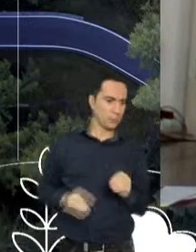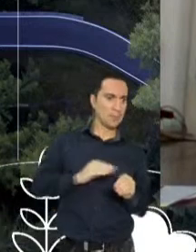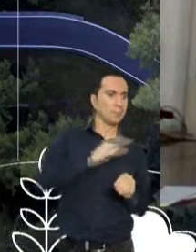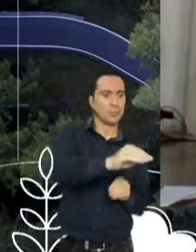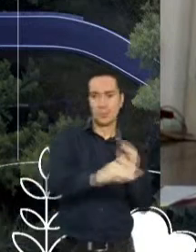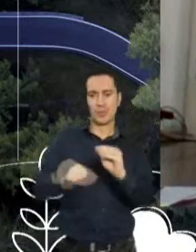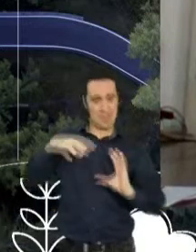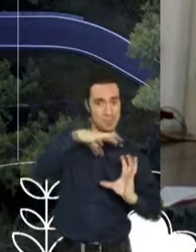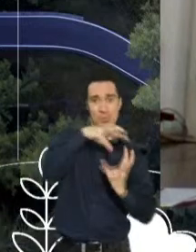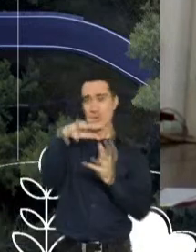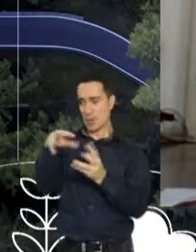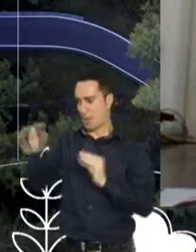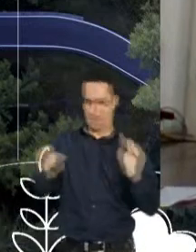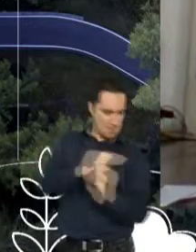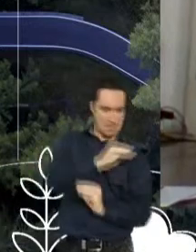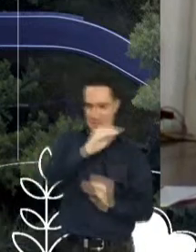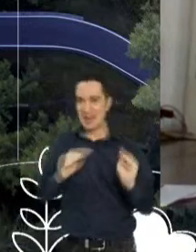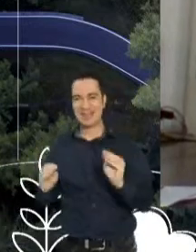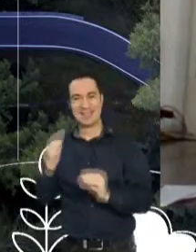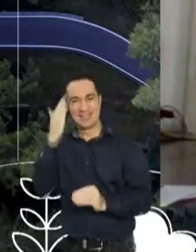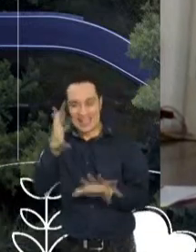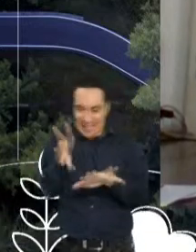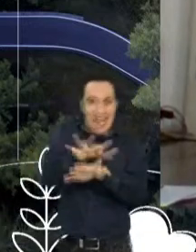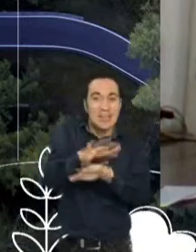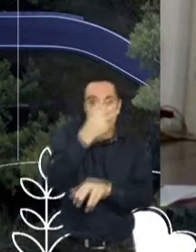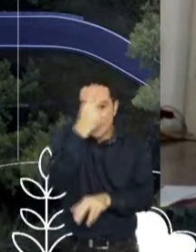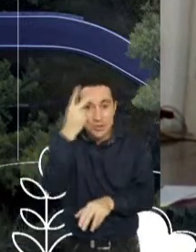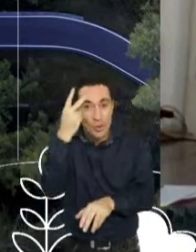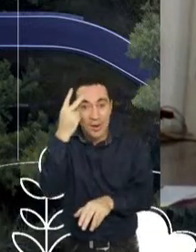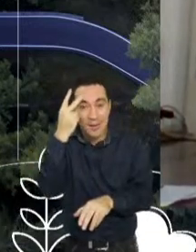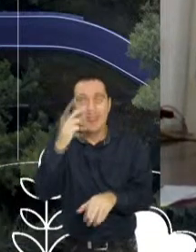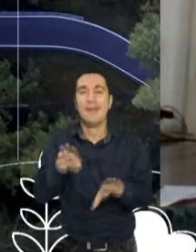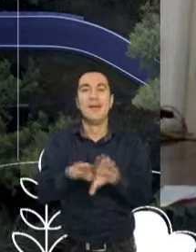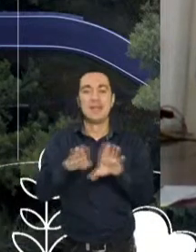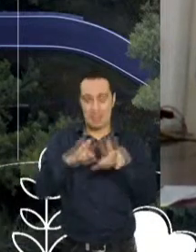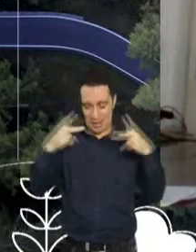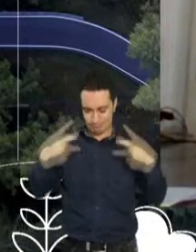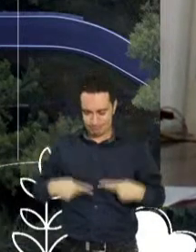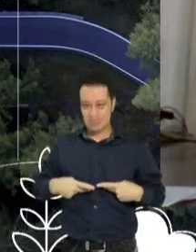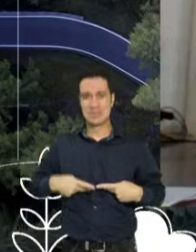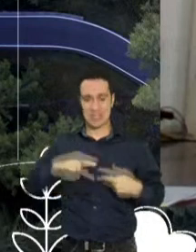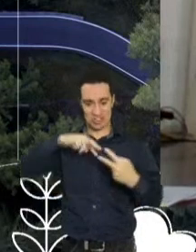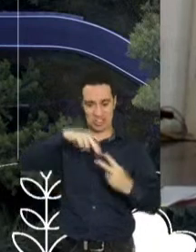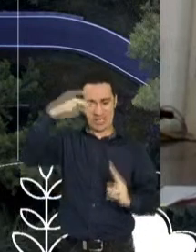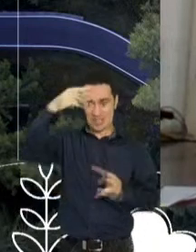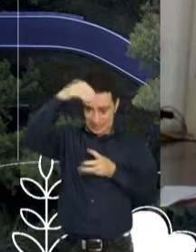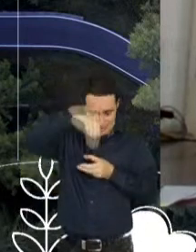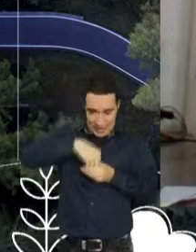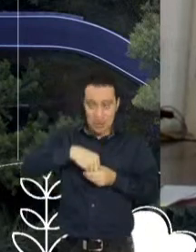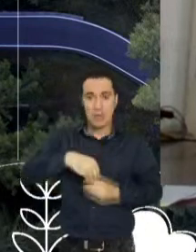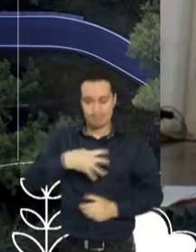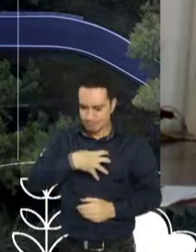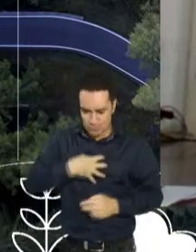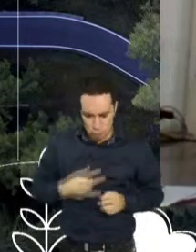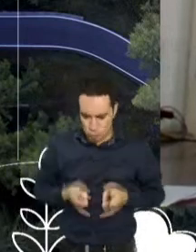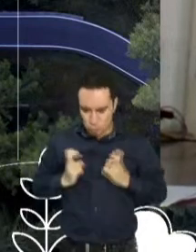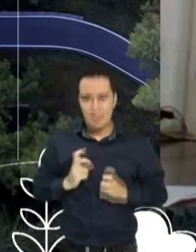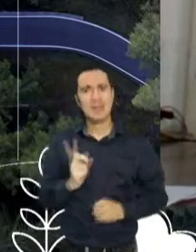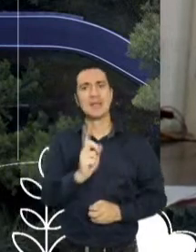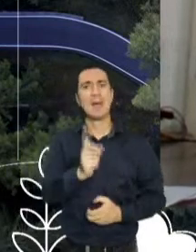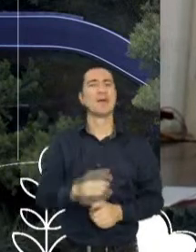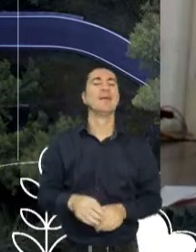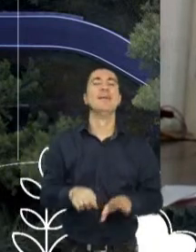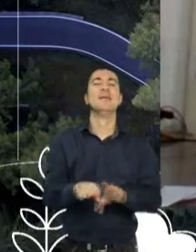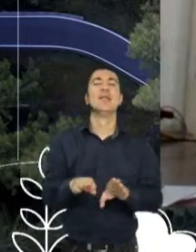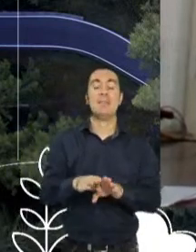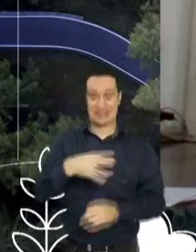de termorregulação podem estar comprometidos pelo envelhecimento, ou seja, a gente não sente o calor, mesmo